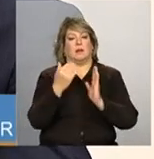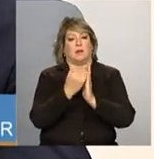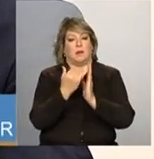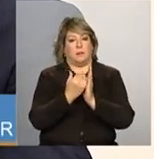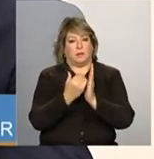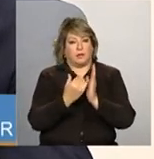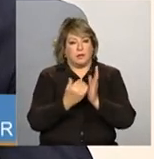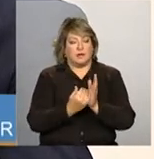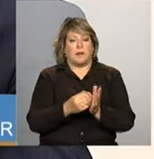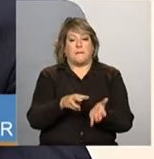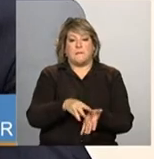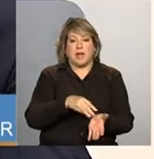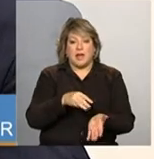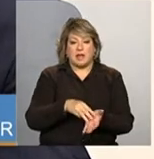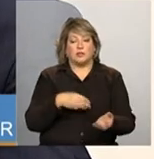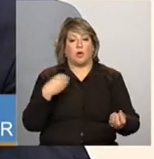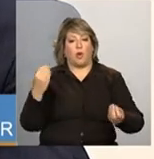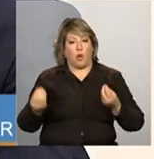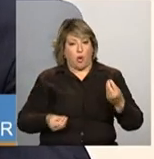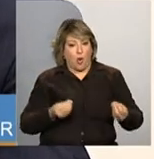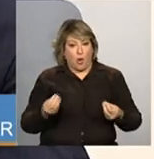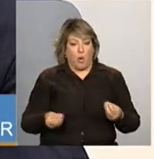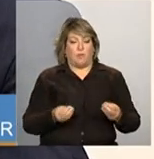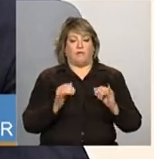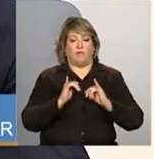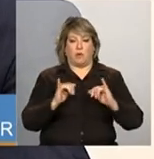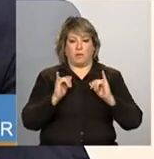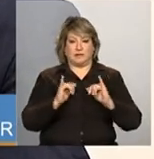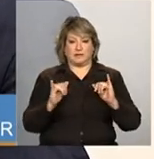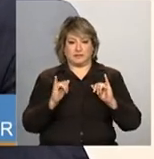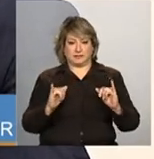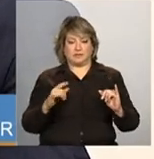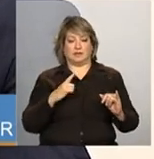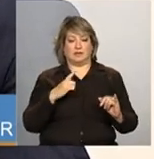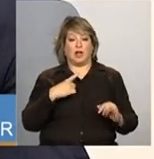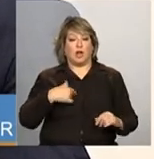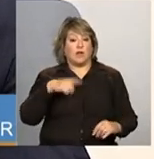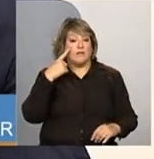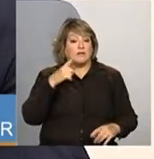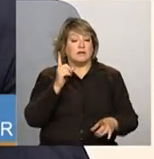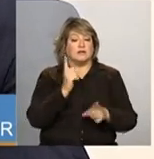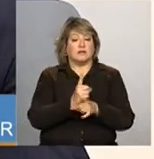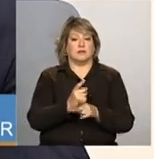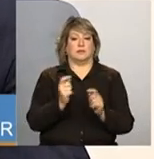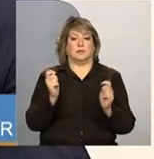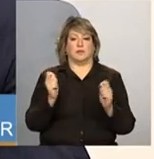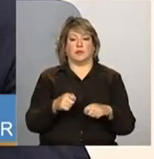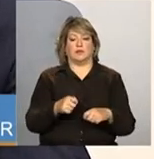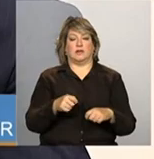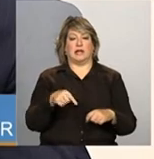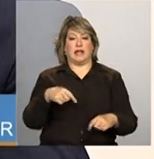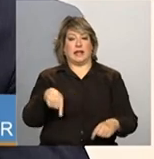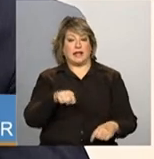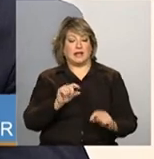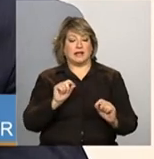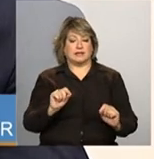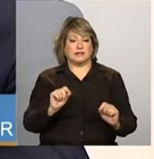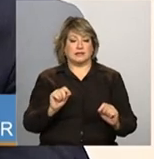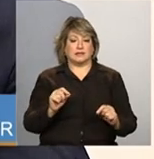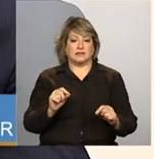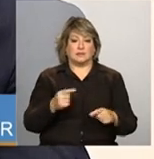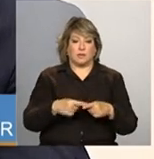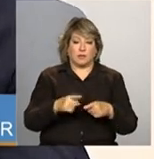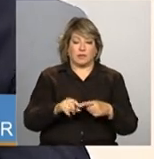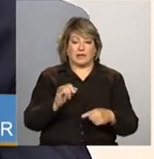uma metodologia e uma tabulação de dados, inclusive para que a gente possa identificar exatamente essas situações, essa